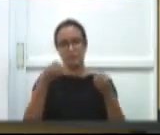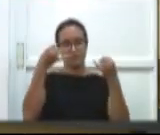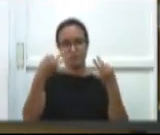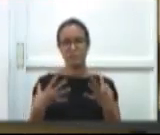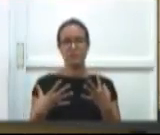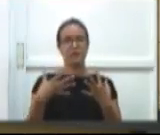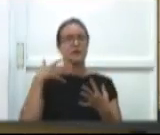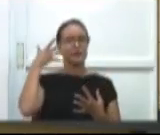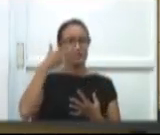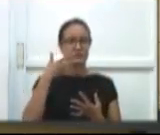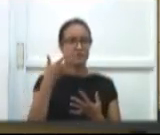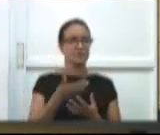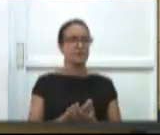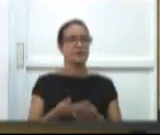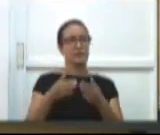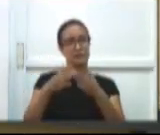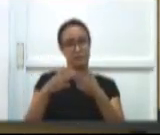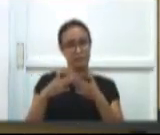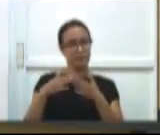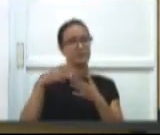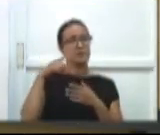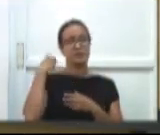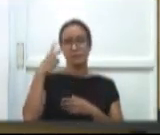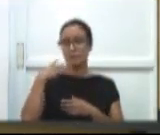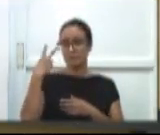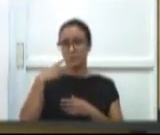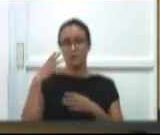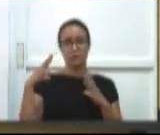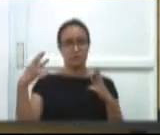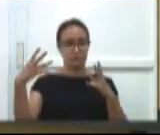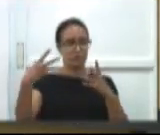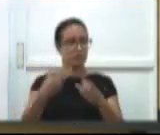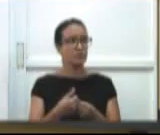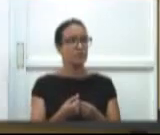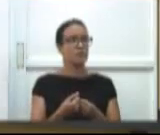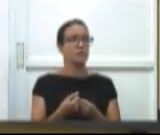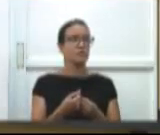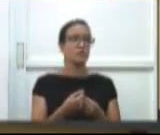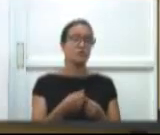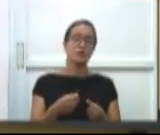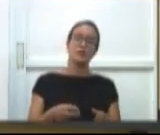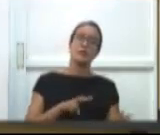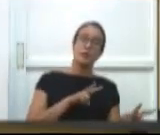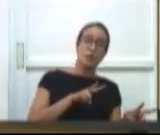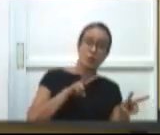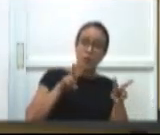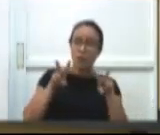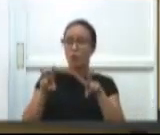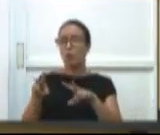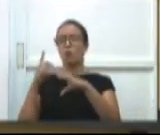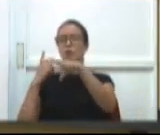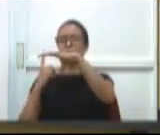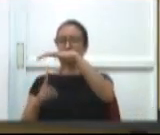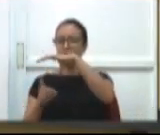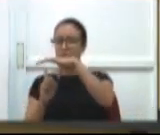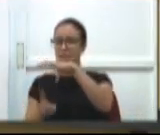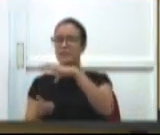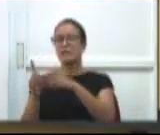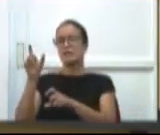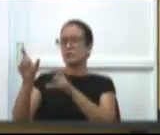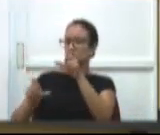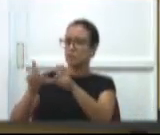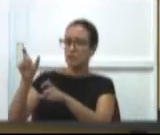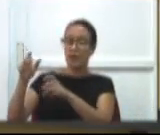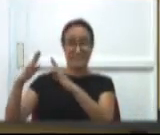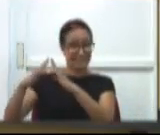estar aqui e peço a vocês, né, senhores vereadores, que volte a olhar para as casas de clínica, né, que